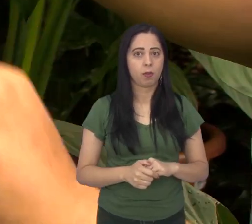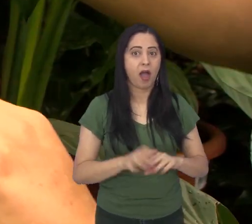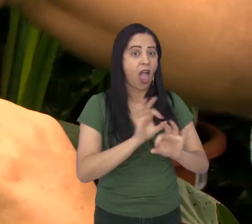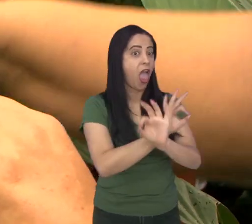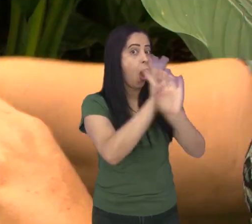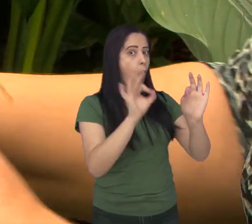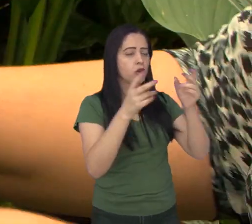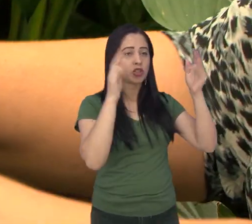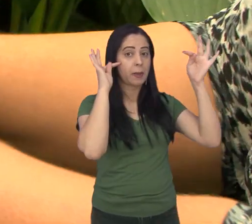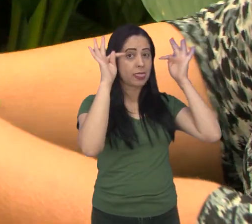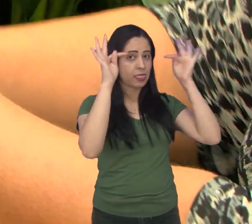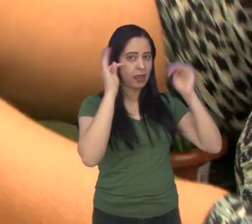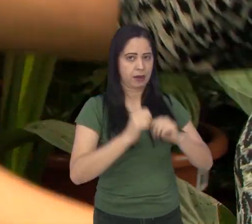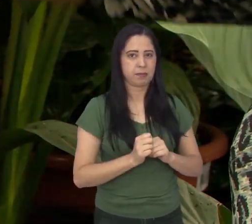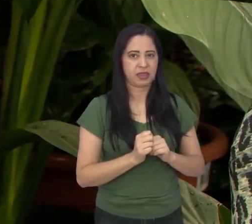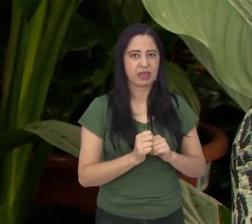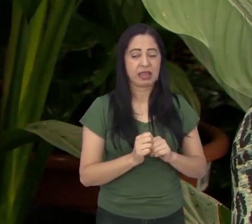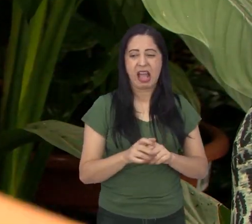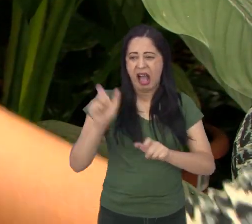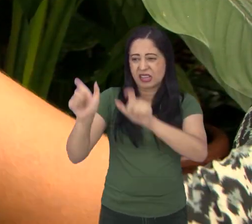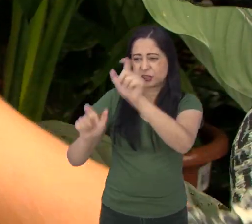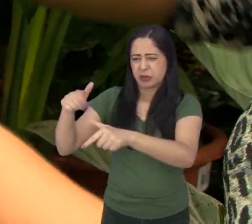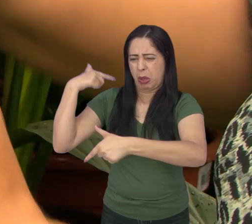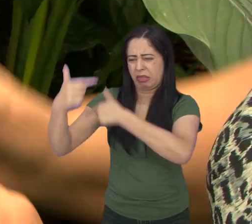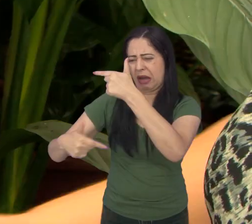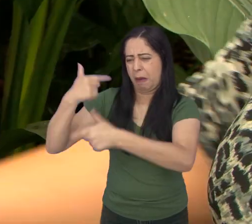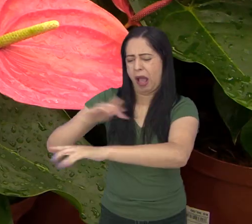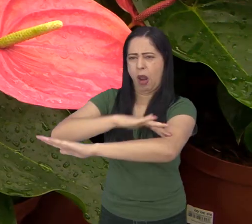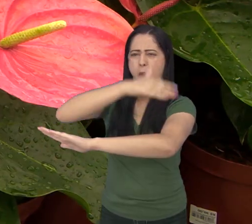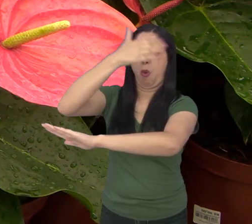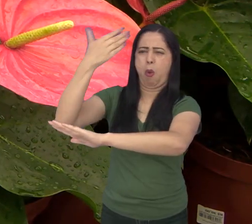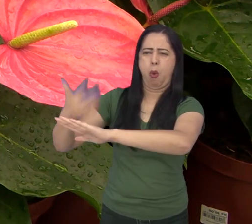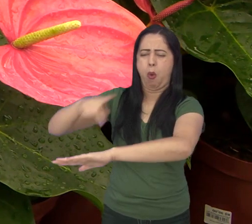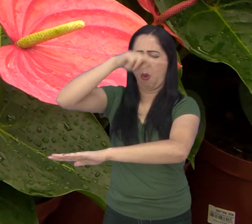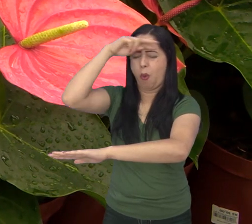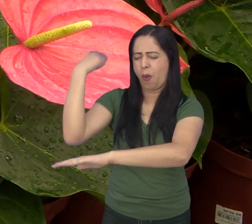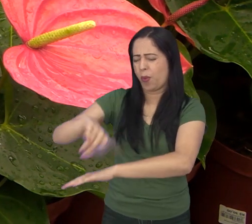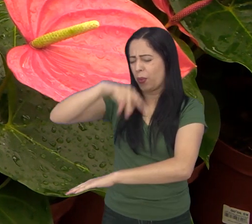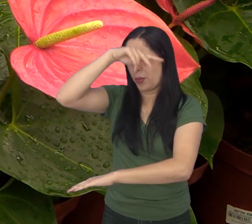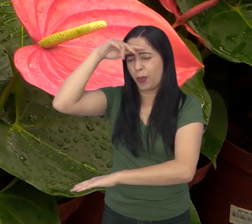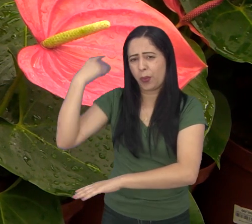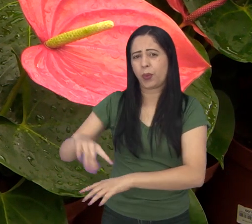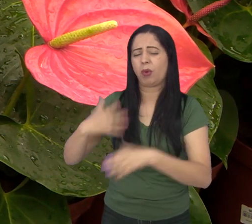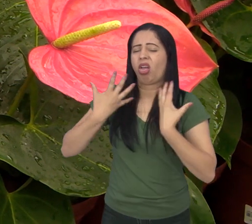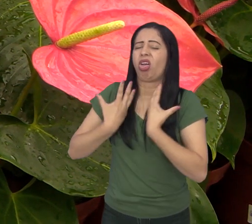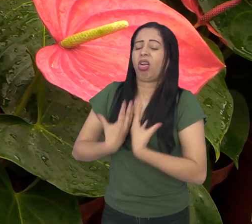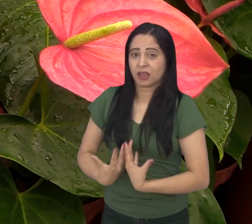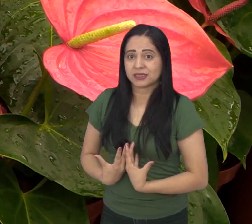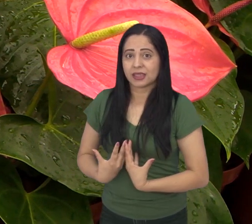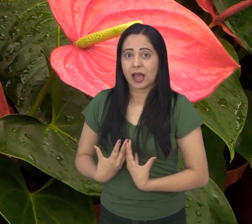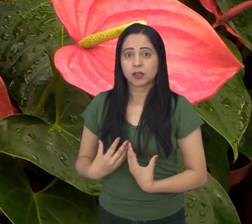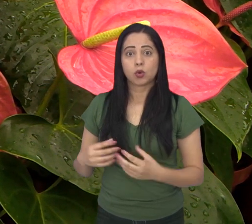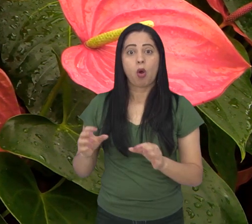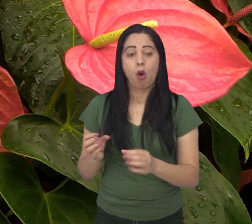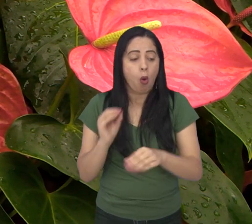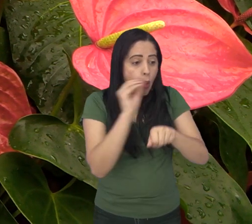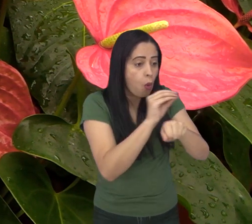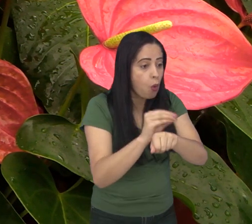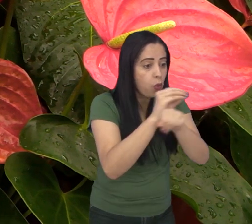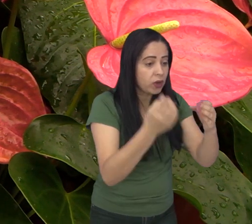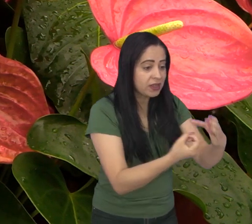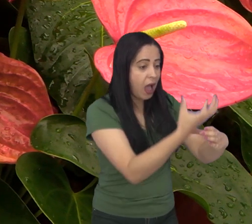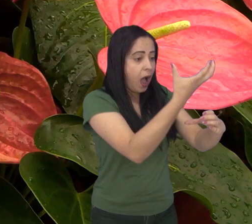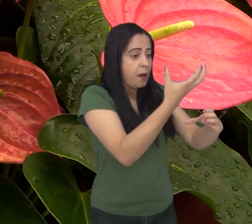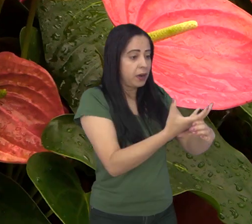uma ótima terapia, principalmente para quem tem rotina de trabalho muito estressante e cansativa. Considerado